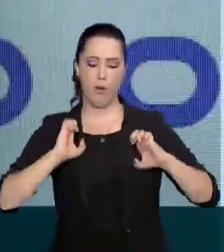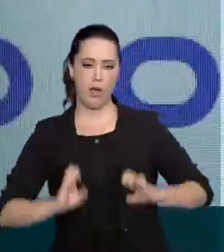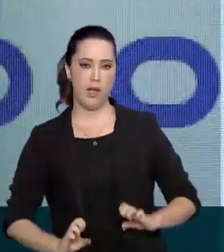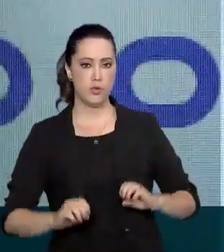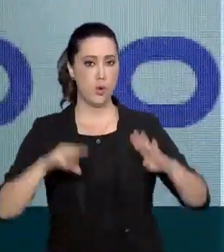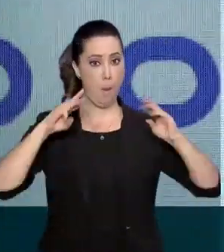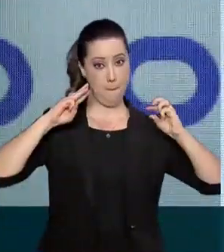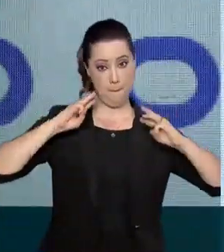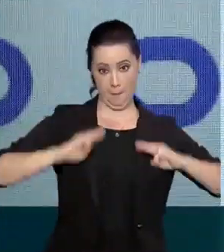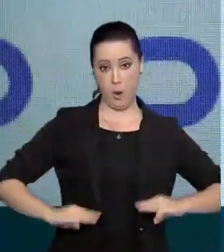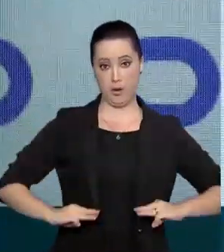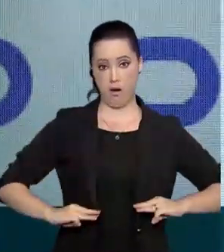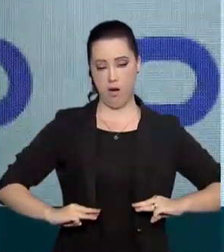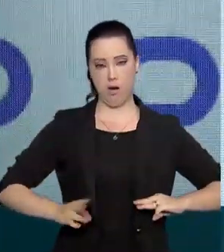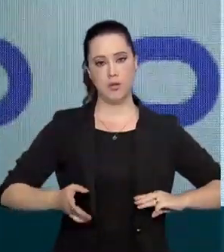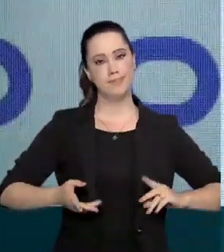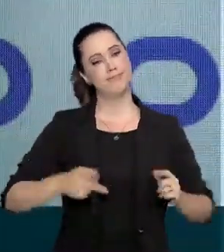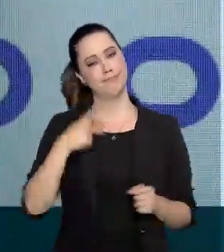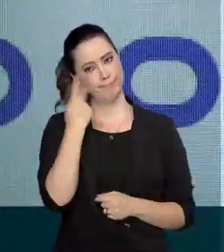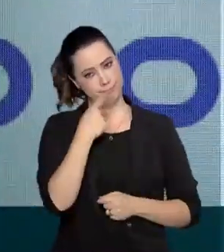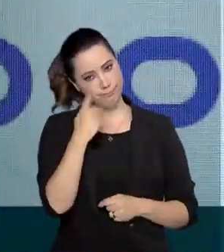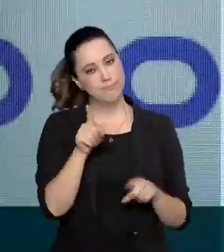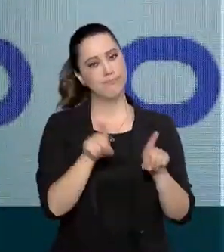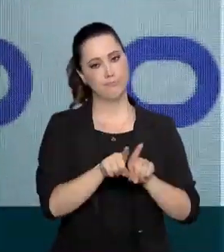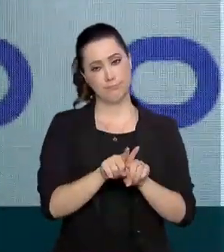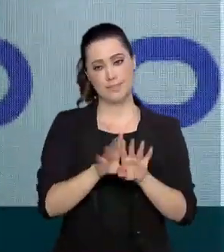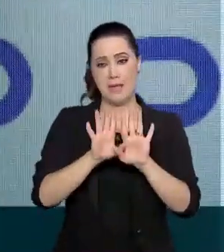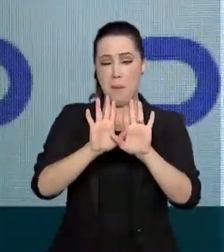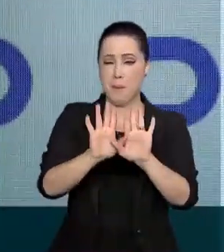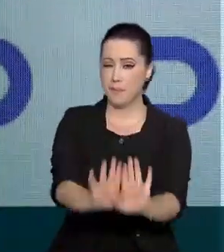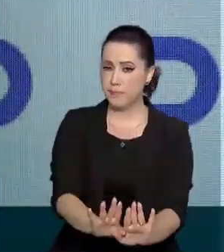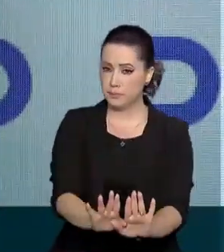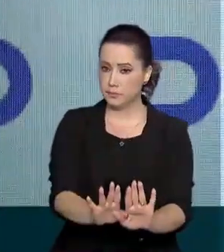moral, político. Mas,